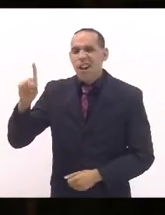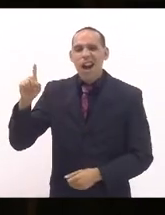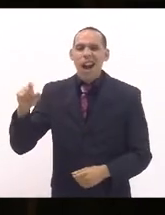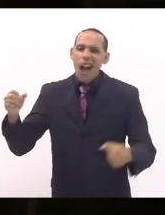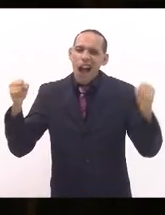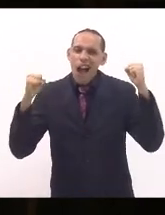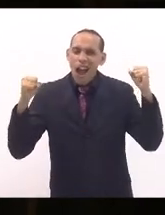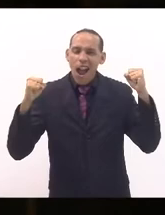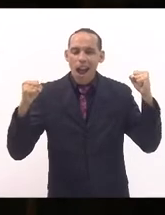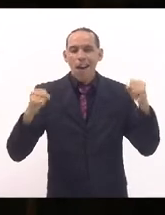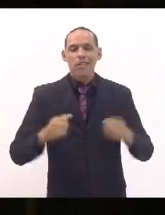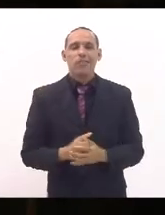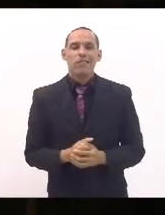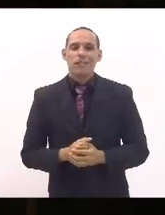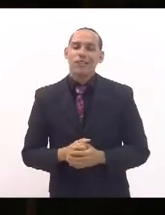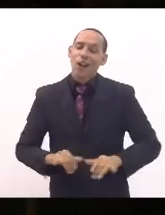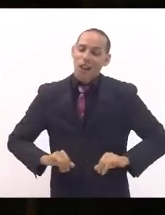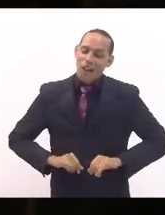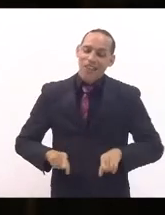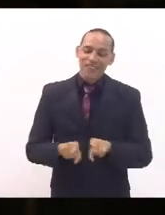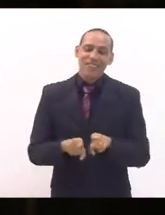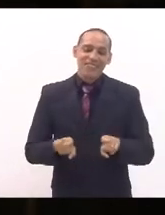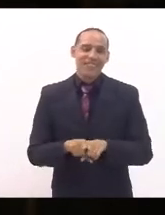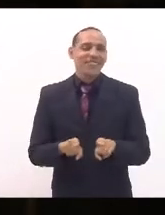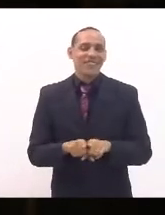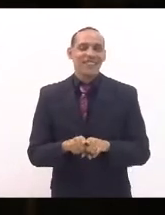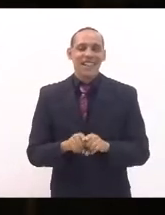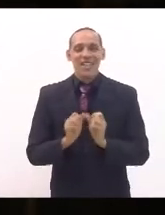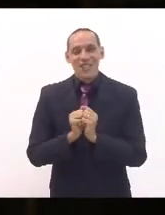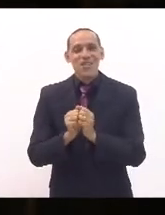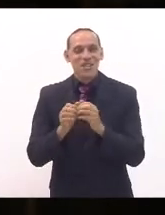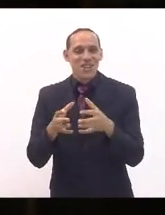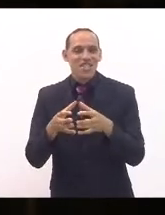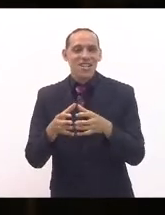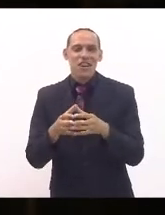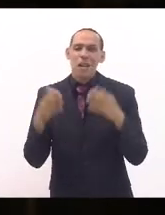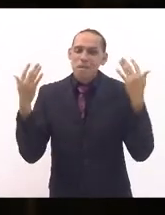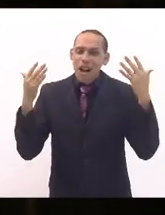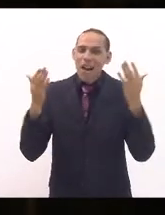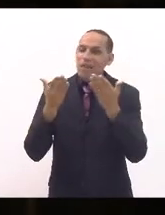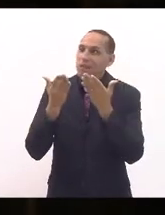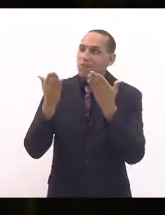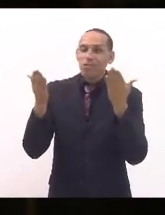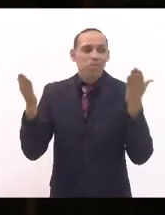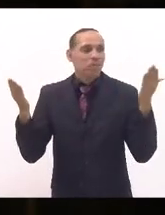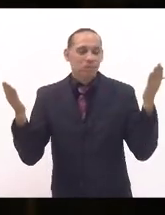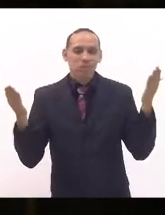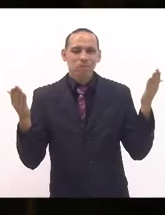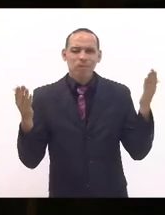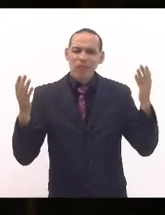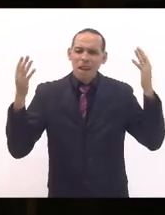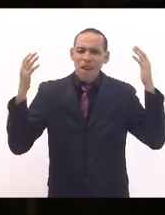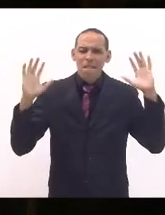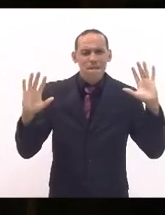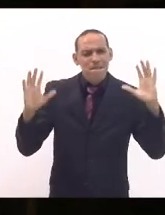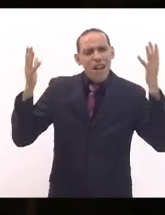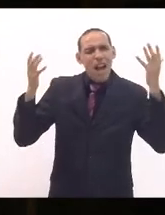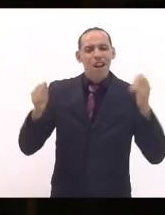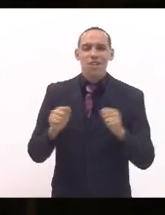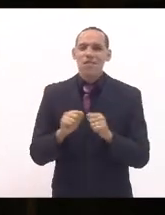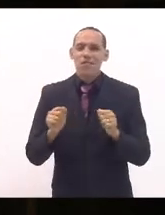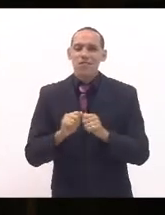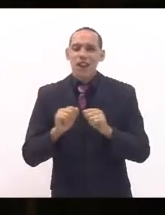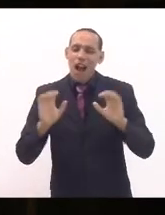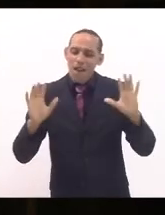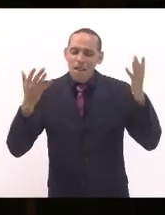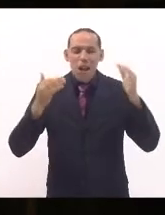vibrar, sofrer também com seus times. Parabéns a vocês. Vocês que fazem a festa, a maior festa